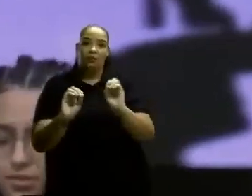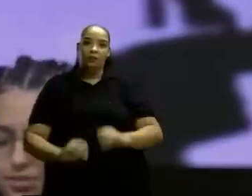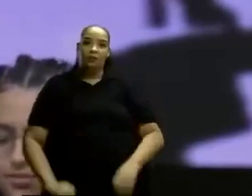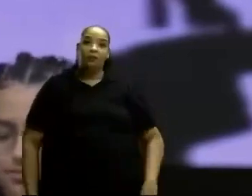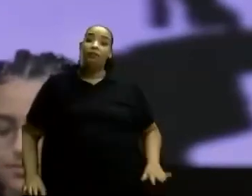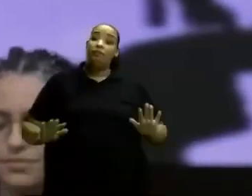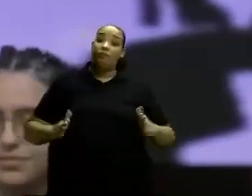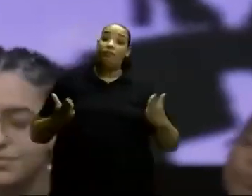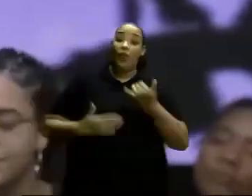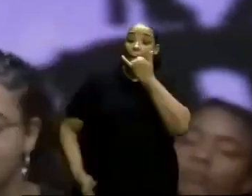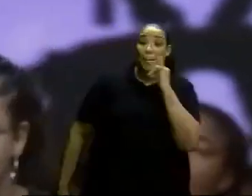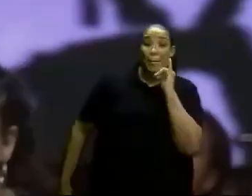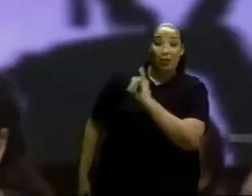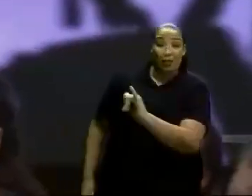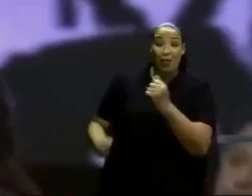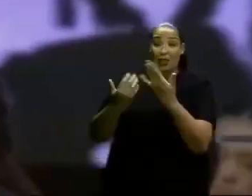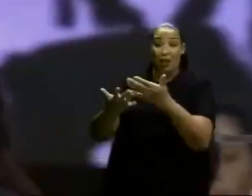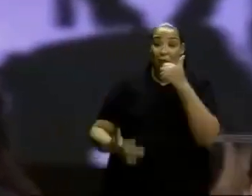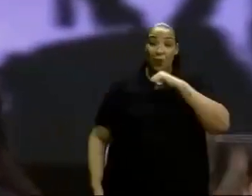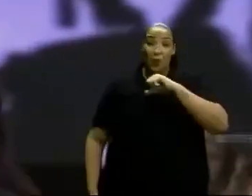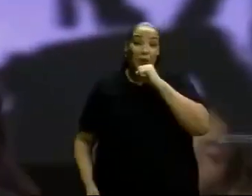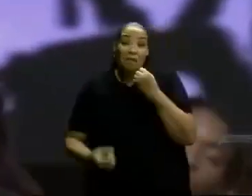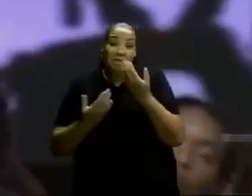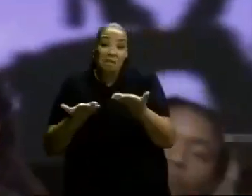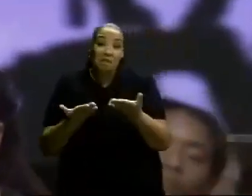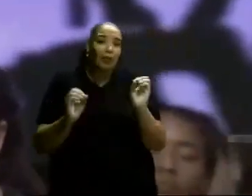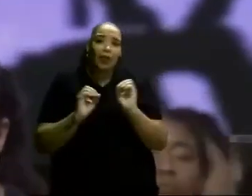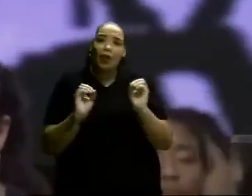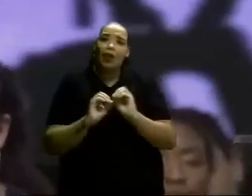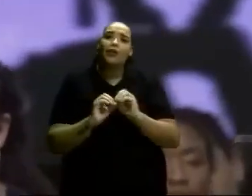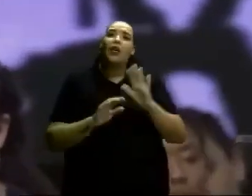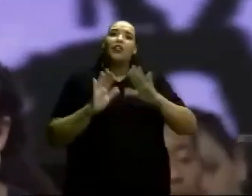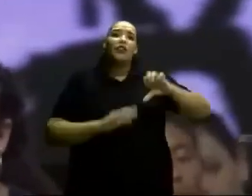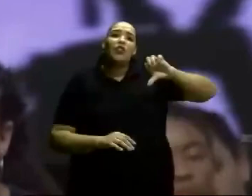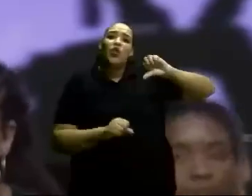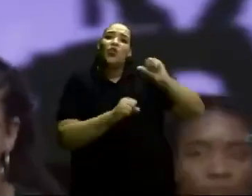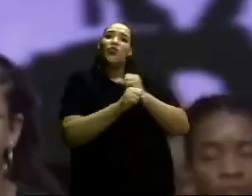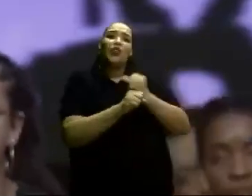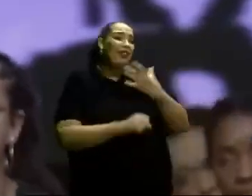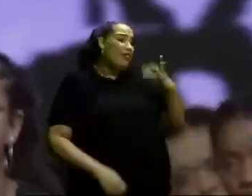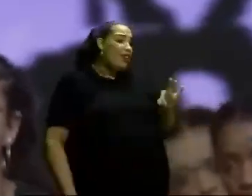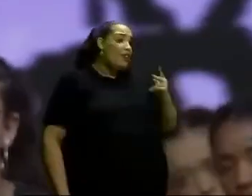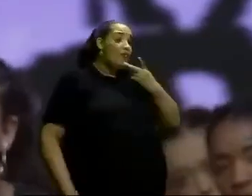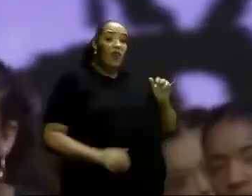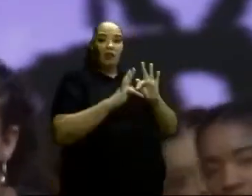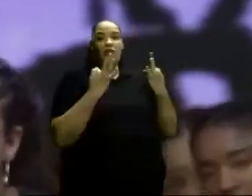Mas agora um perdão que você tem que liberar para tua mãe, você não libera. Tem gente que está aqui 9 anos na igreja e há 10 não fala com a